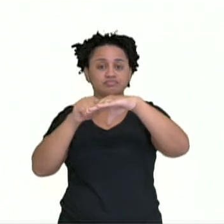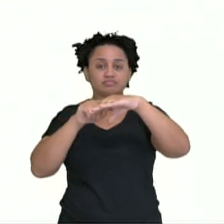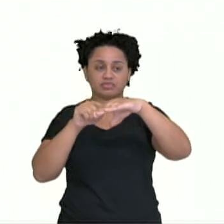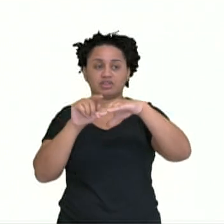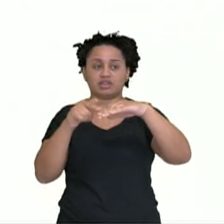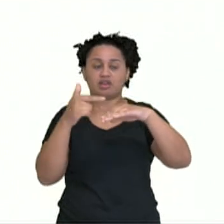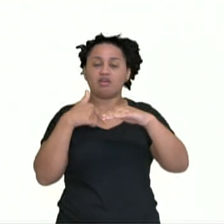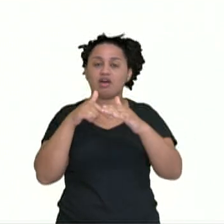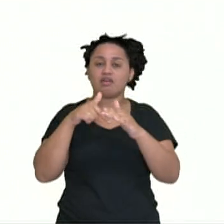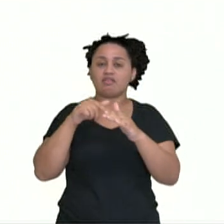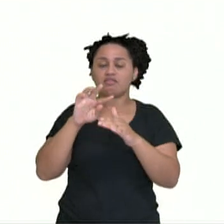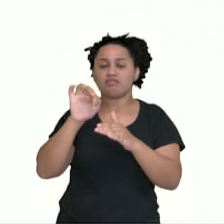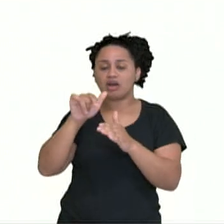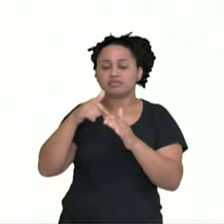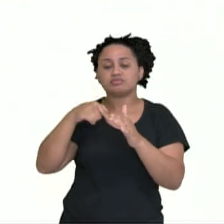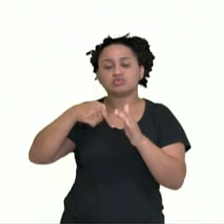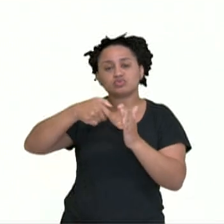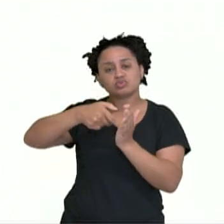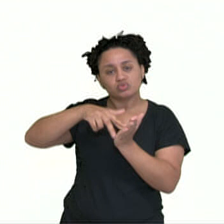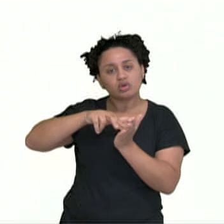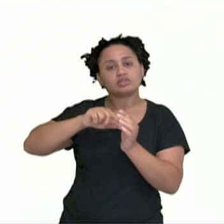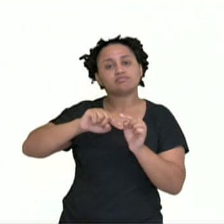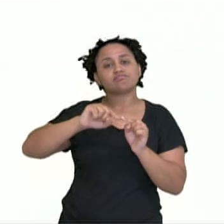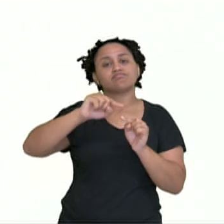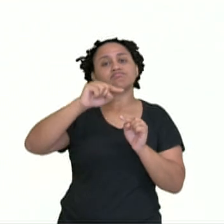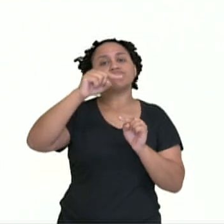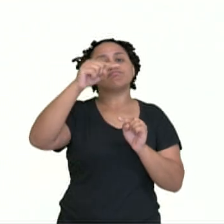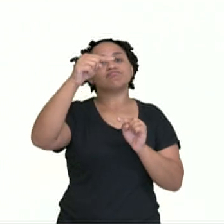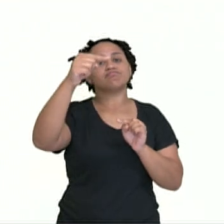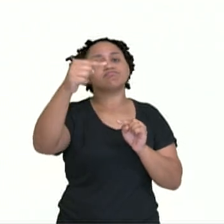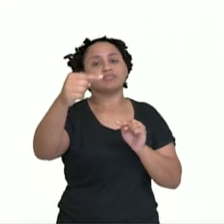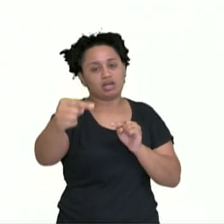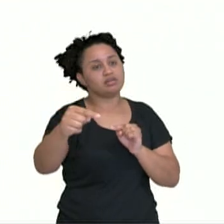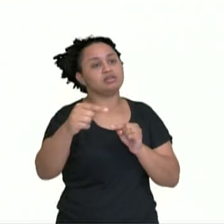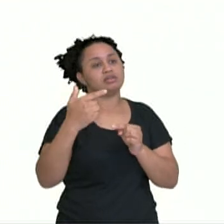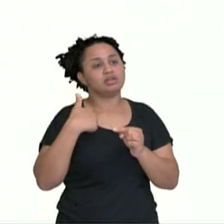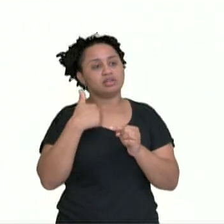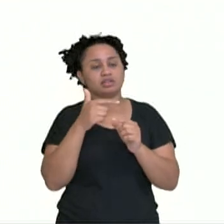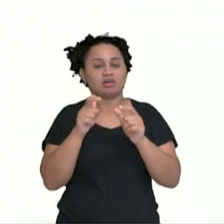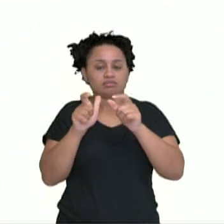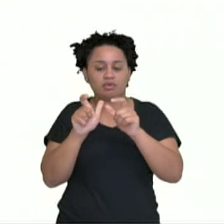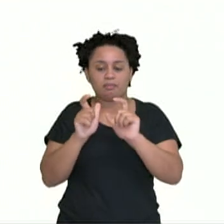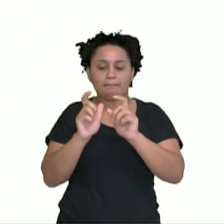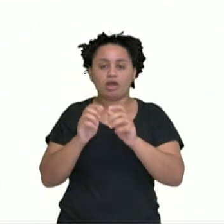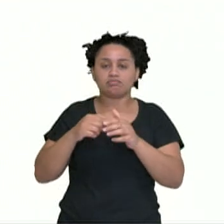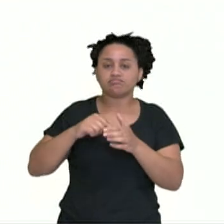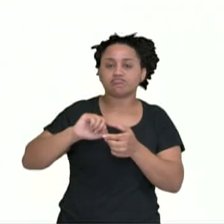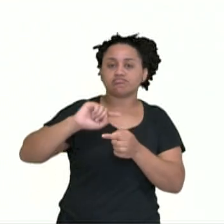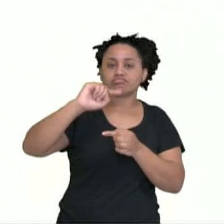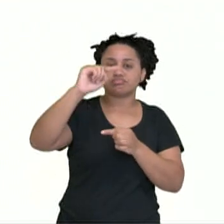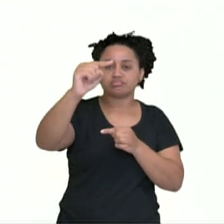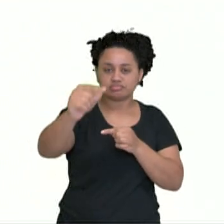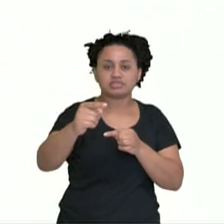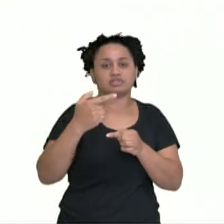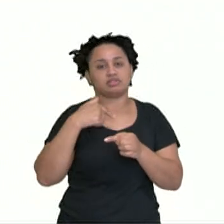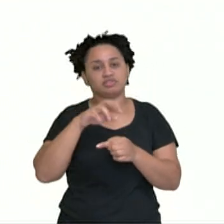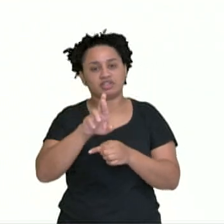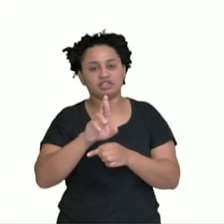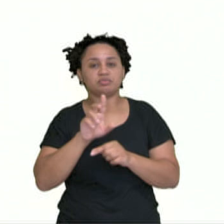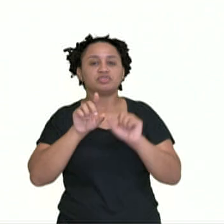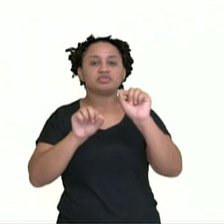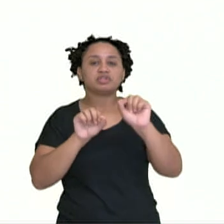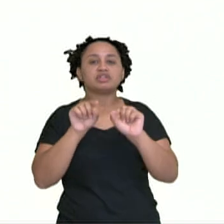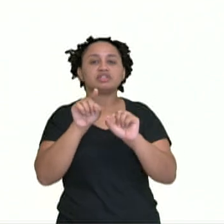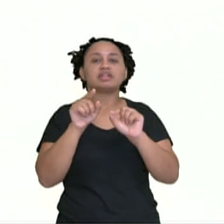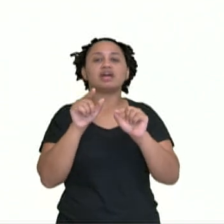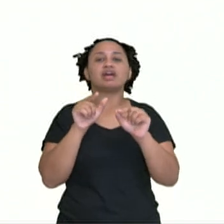a cobrança de uma falta, ela vai ter uma trajetória curva, é um lançamento. Tá bom? Já falei para você que é melhor você tratar